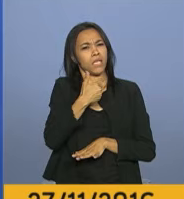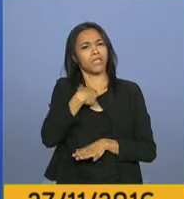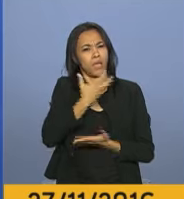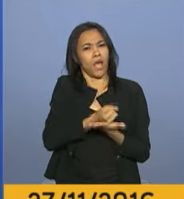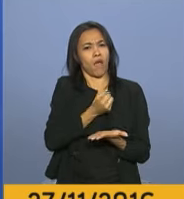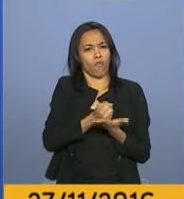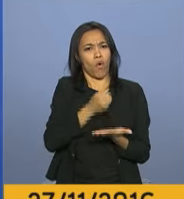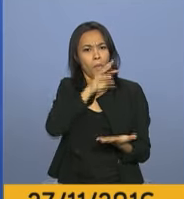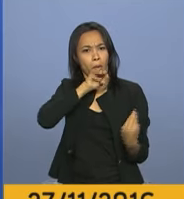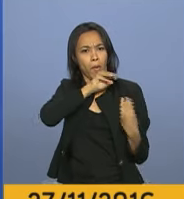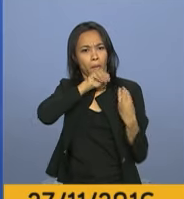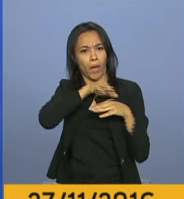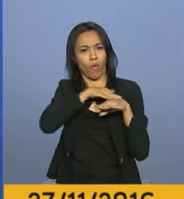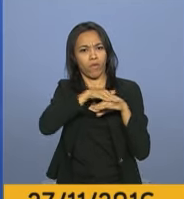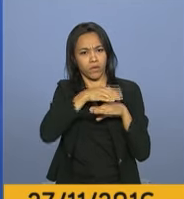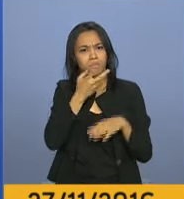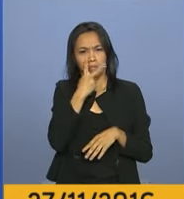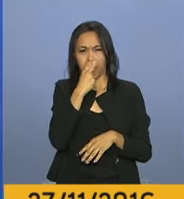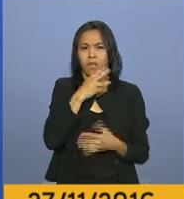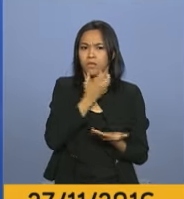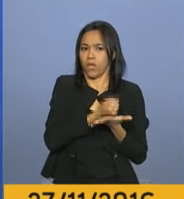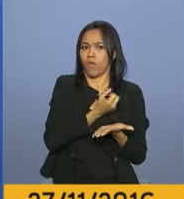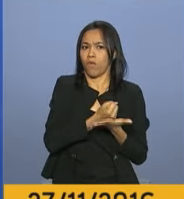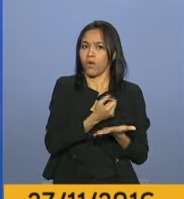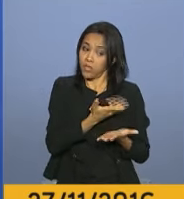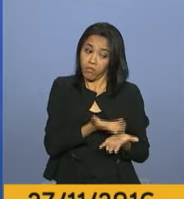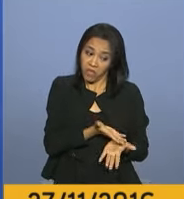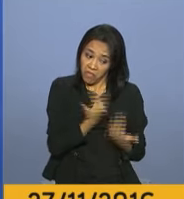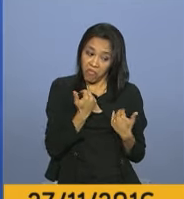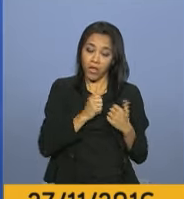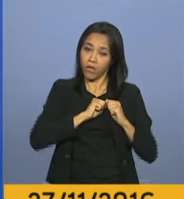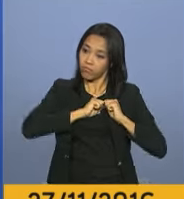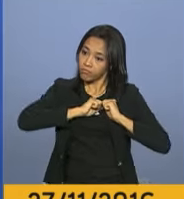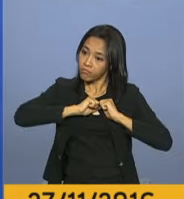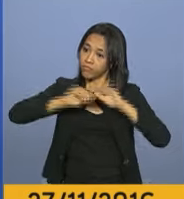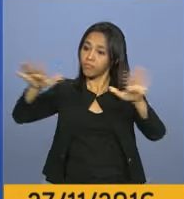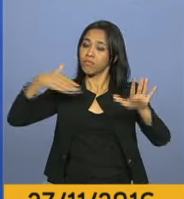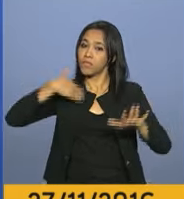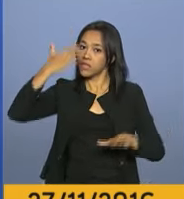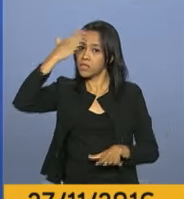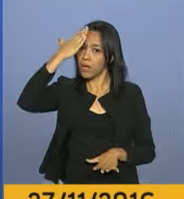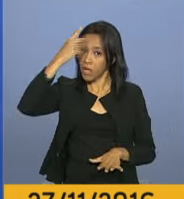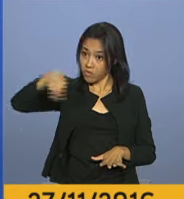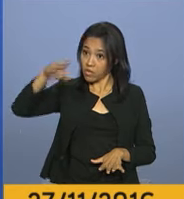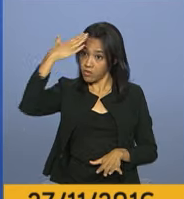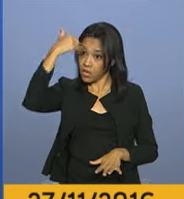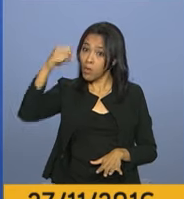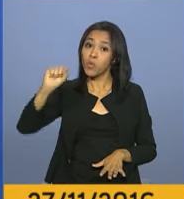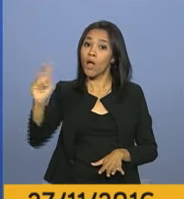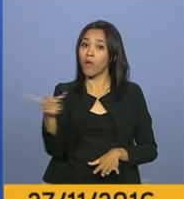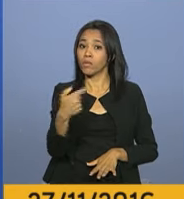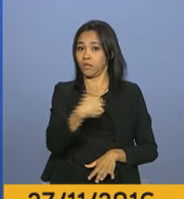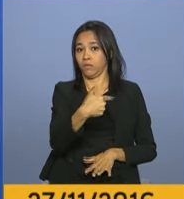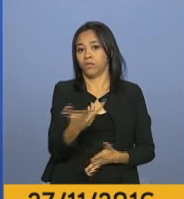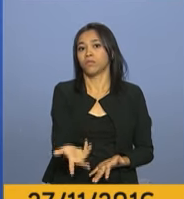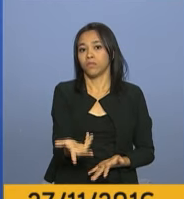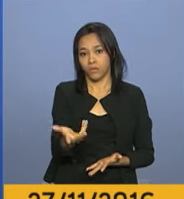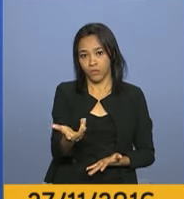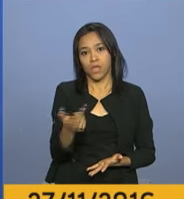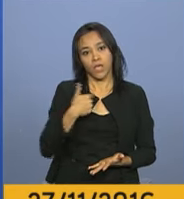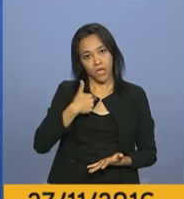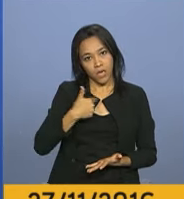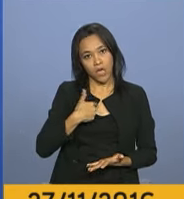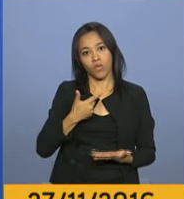né? Ele gravou. Que logo venha à luz o que está gravado. E os senhores vão verificar que eu